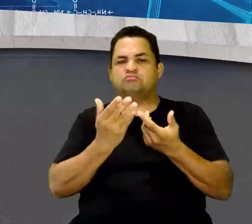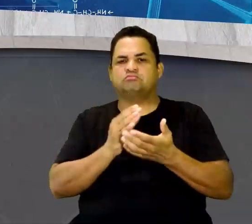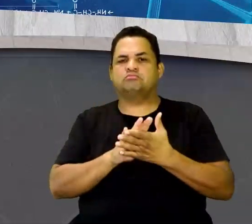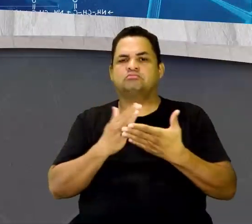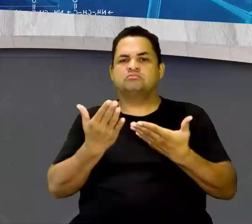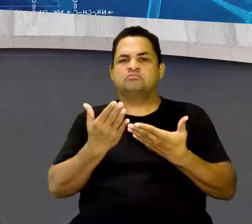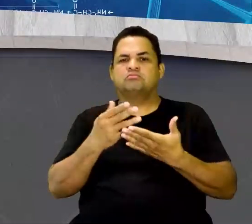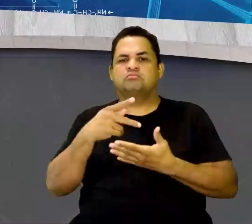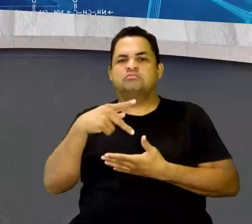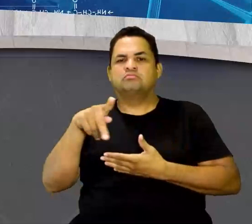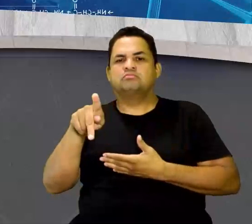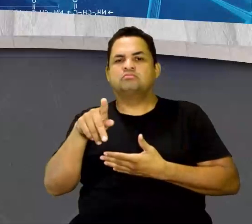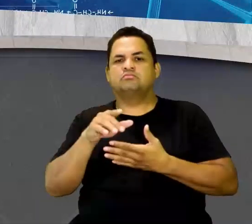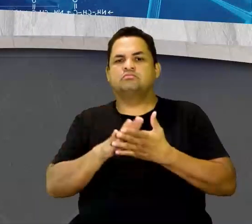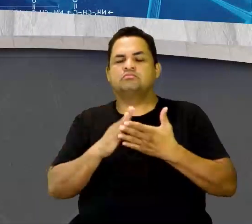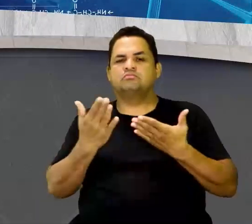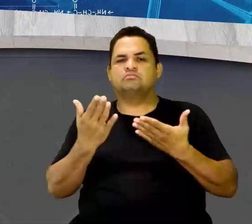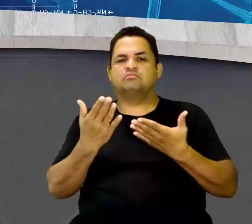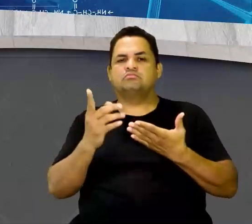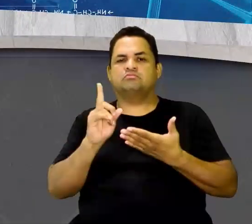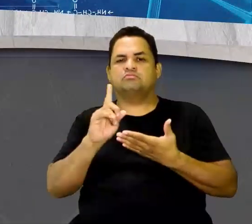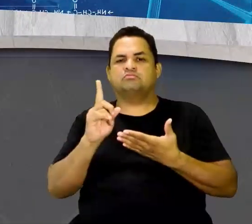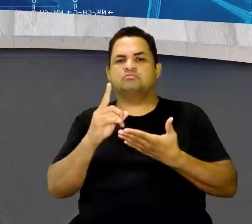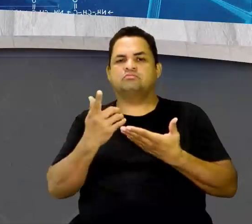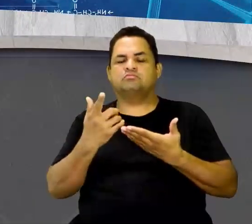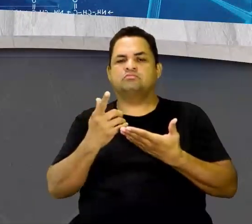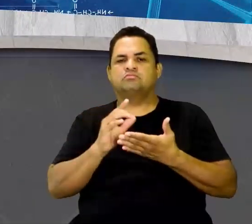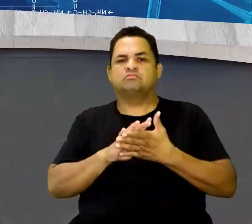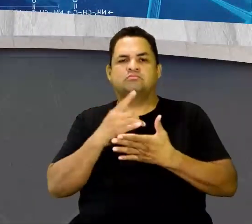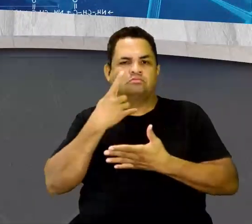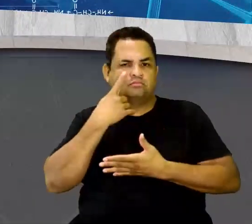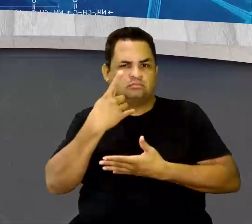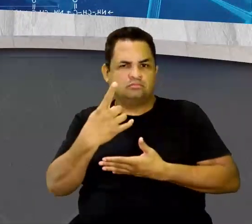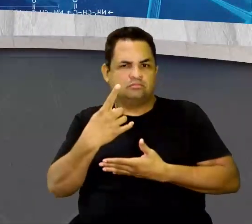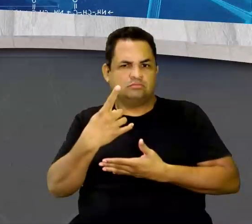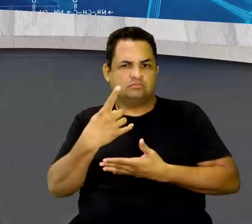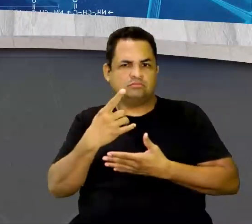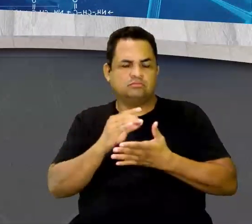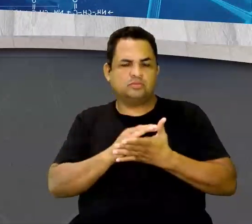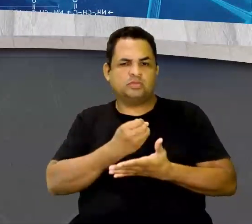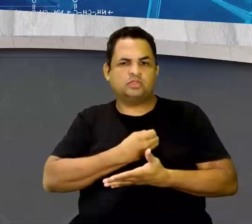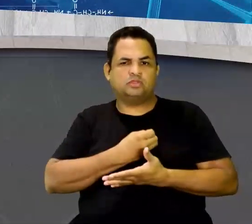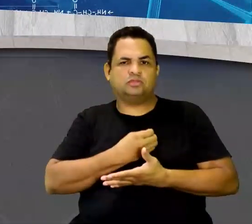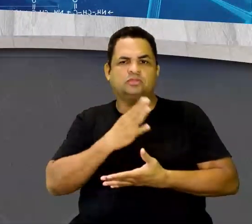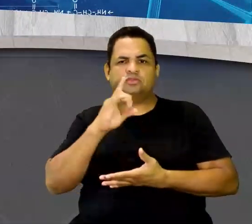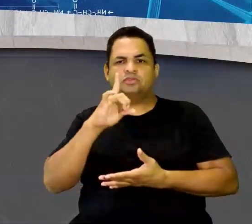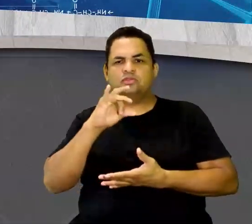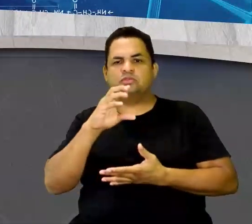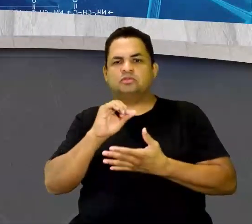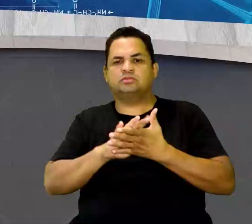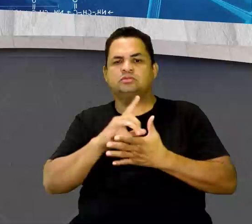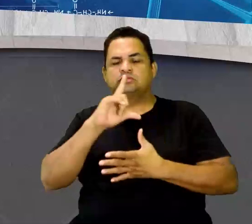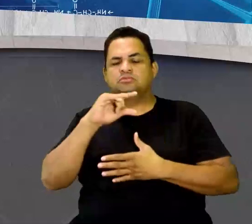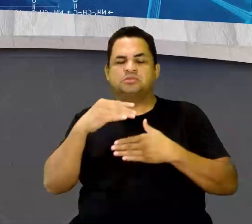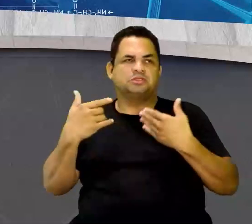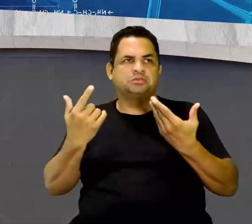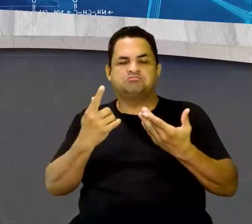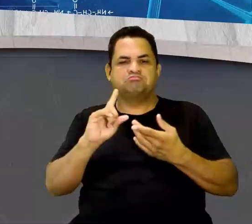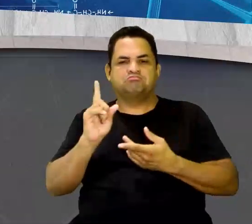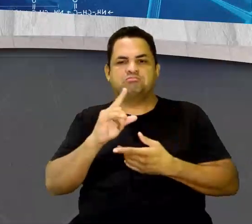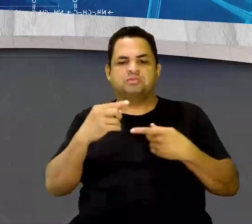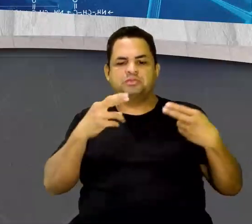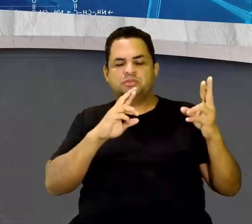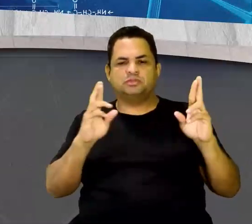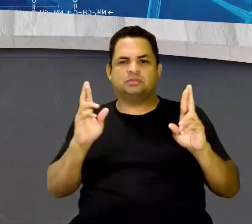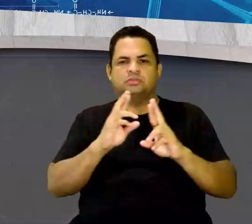que você não... E muitas vezes você viu que o coeficiente de solubilidade de uma diminui em relação à outra. Meu